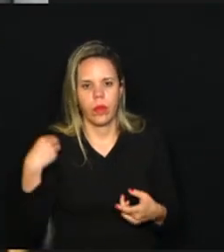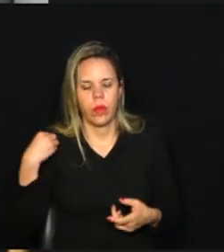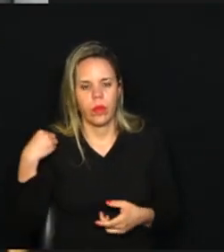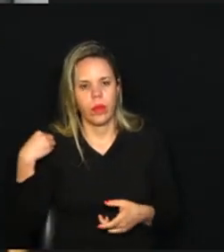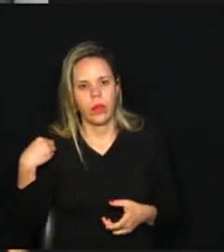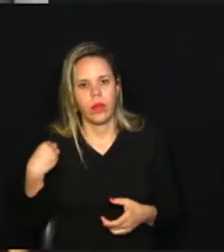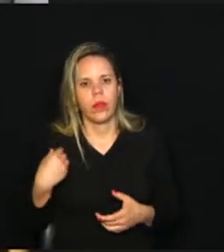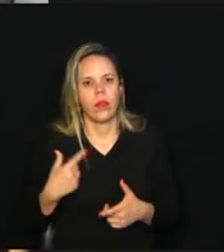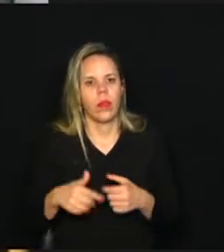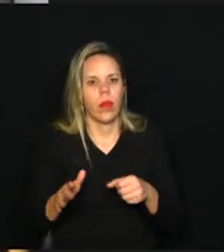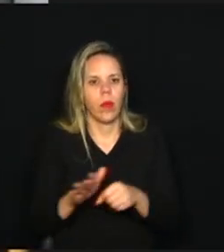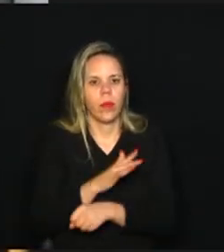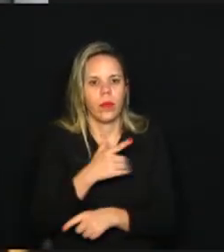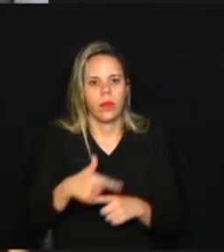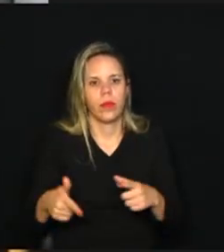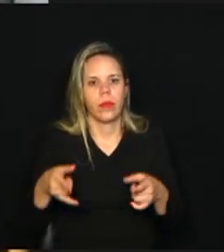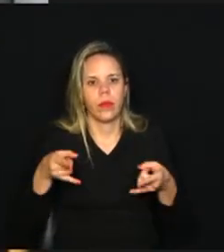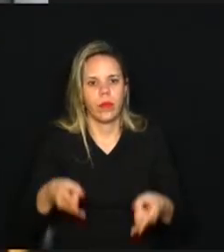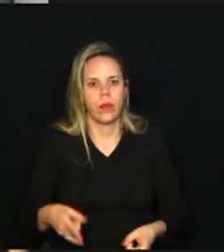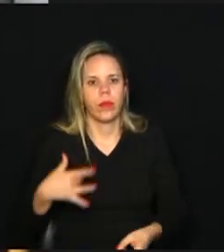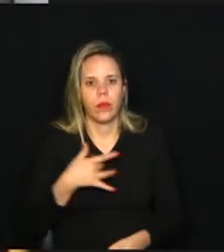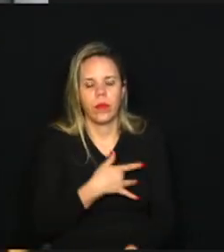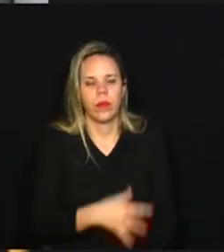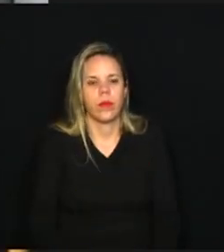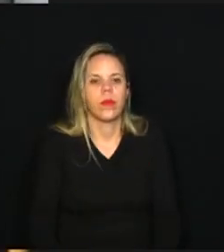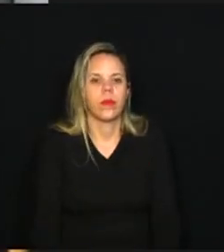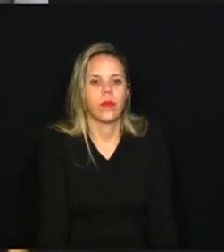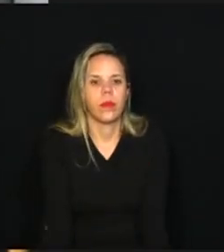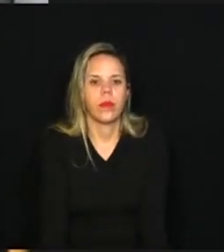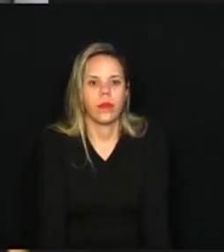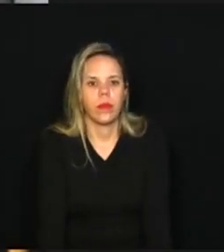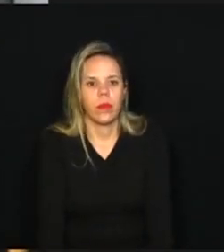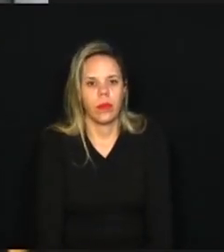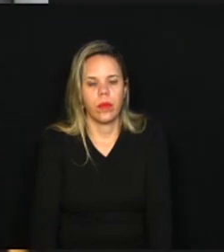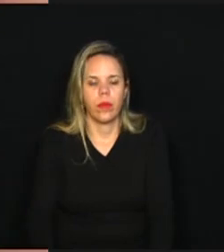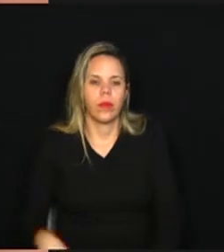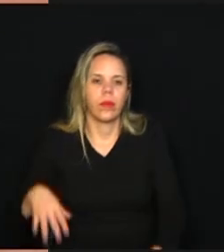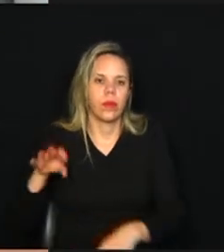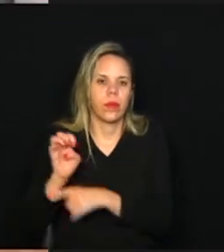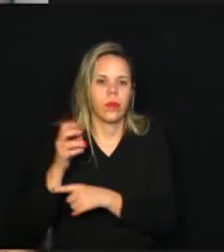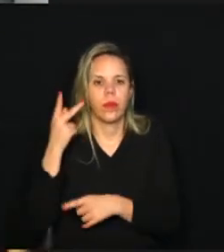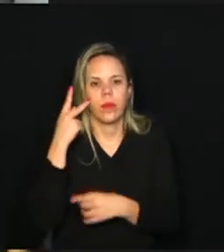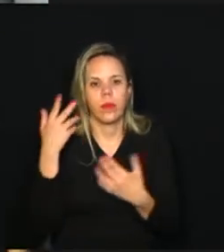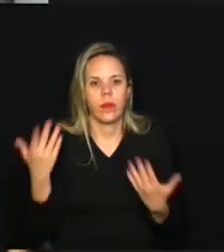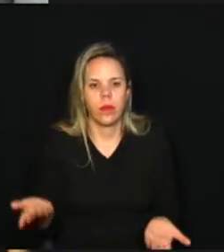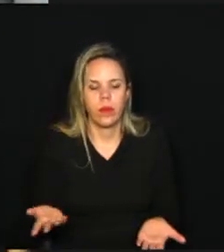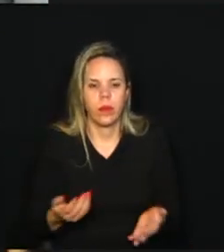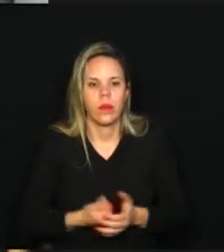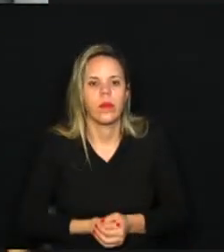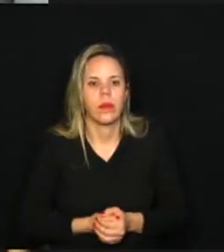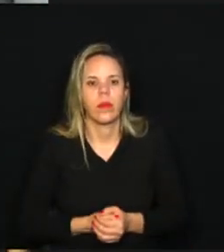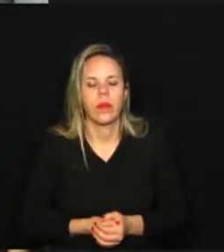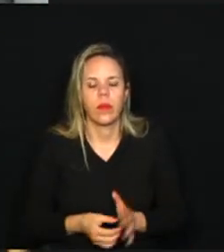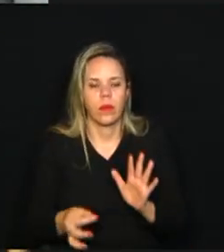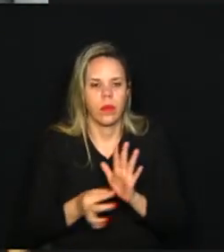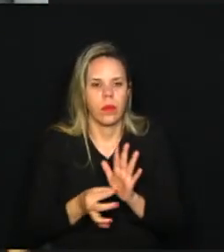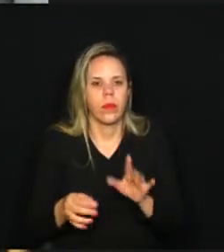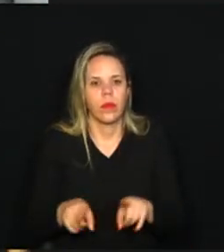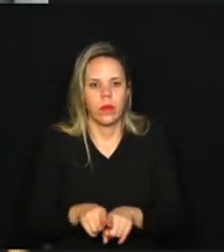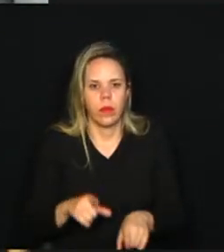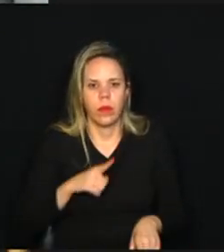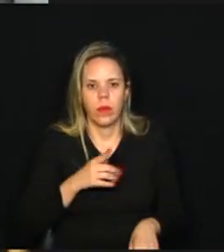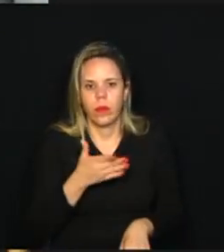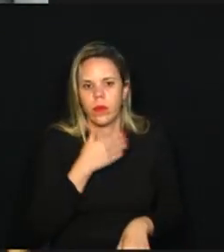num colapso de leitos de saúde, né? E o estado de São Paulo, ainda que, na minha visão, talvez tenha sido o